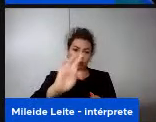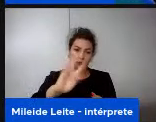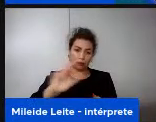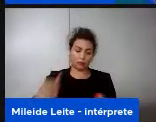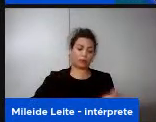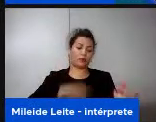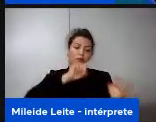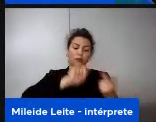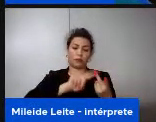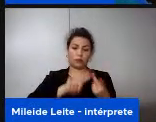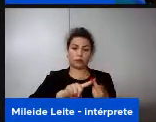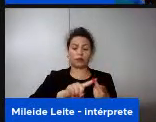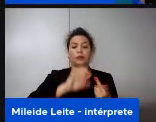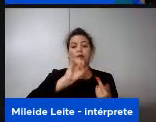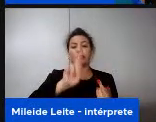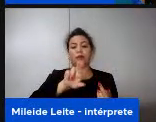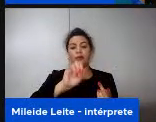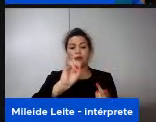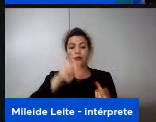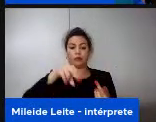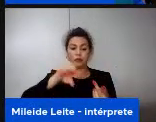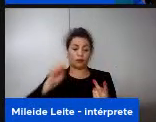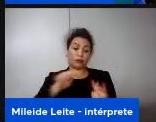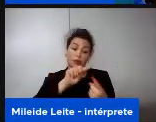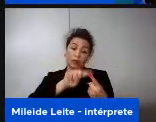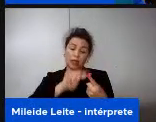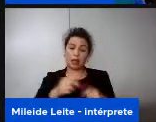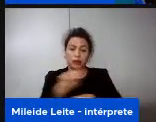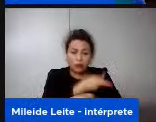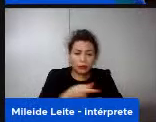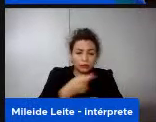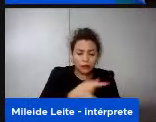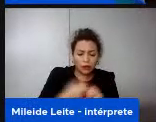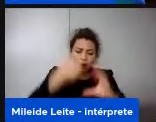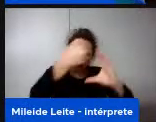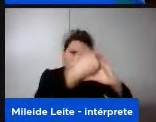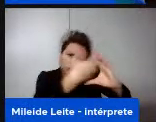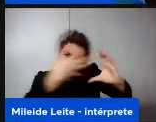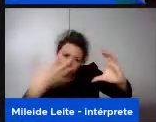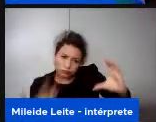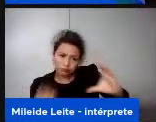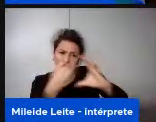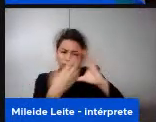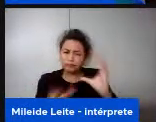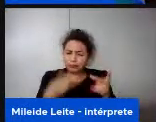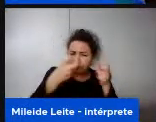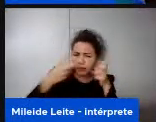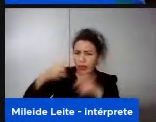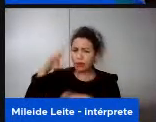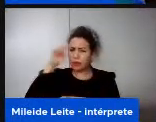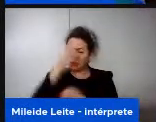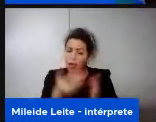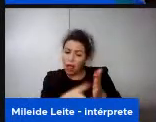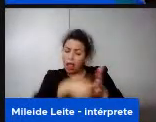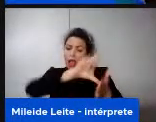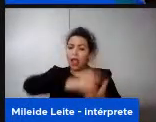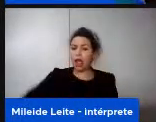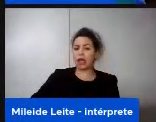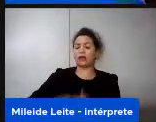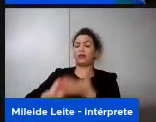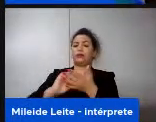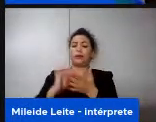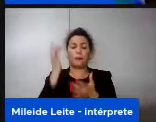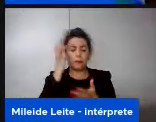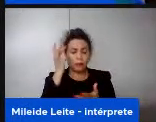a Arineide Oliveira. Roberta, que vem procurando caracterizar dificuldades precoces na memória de trabalho,